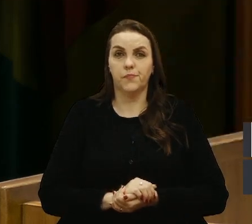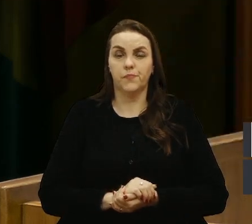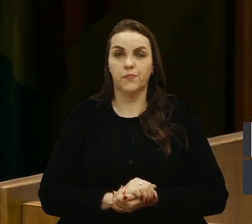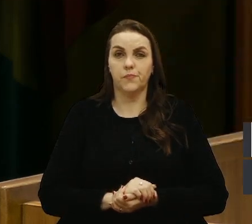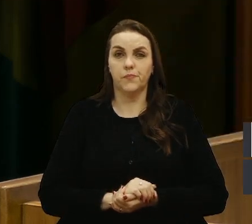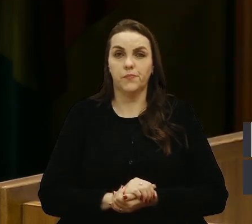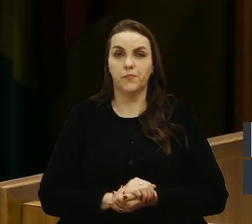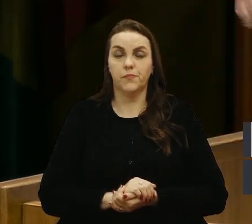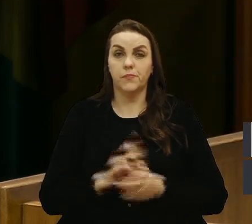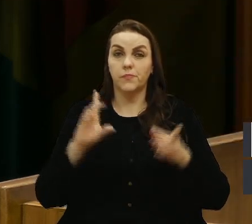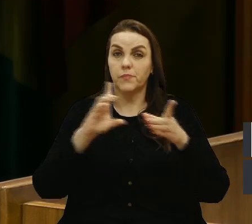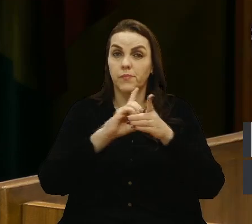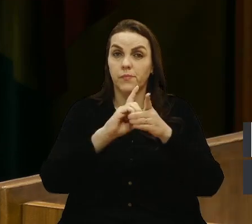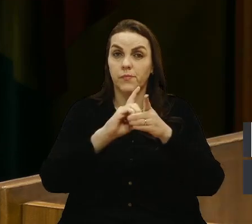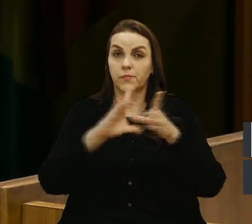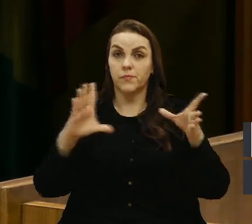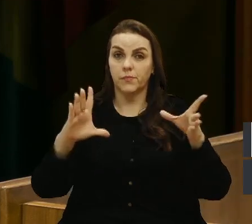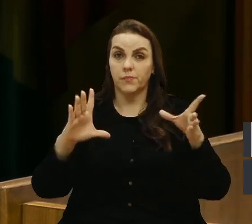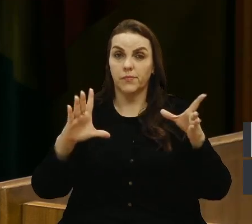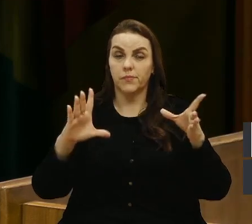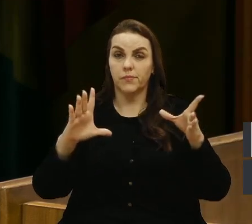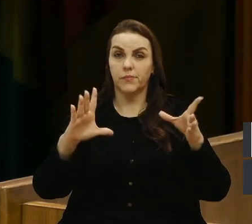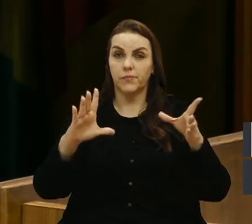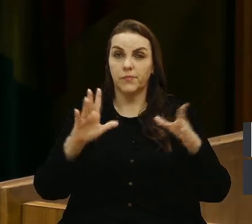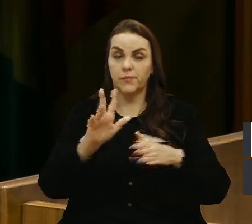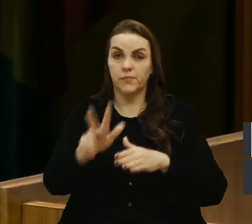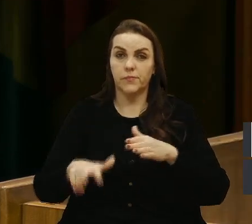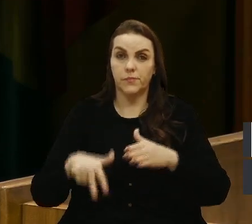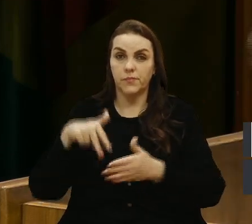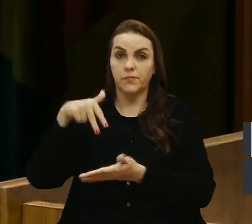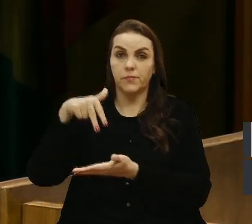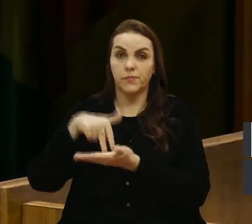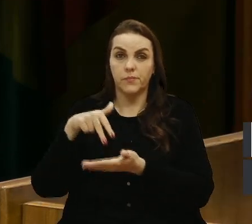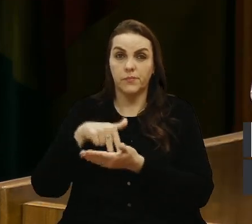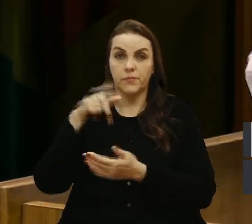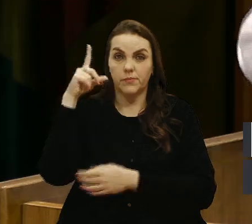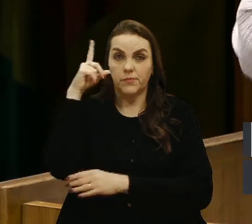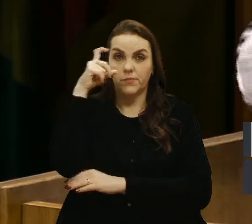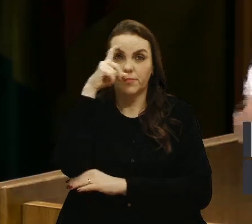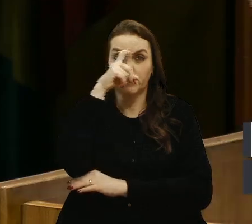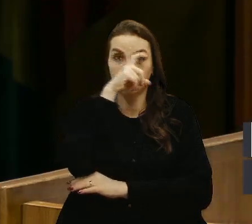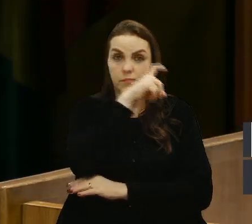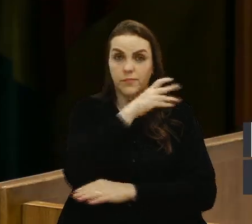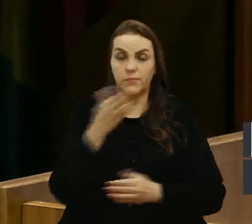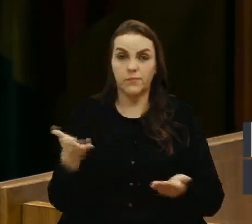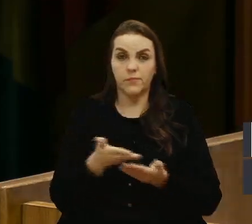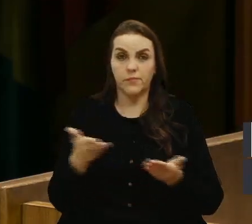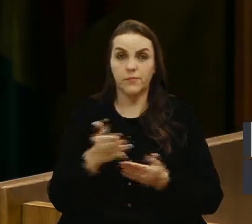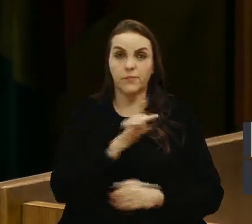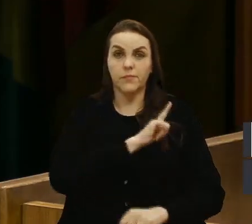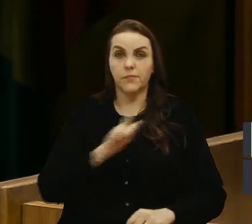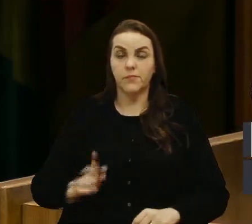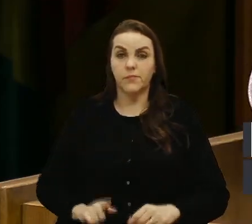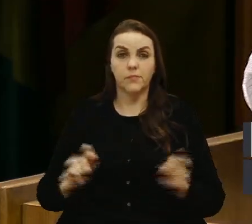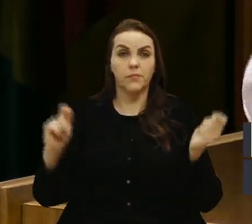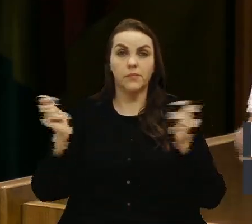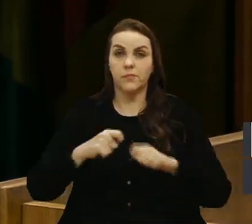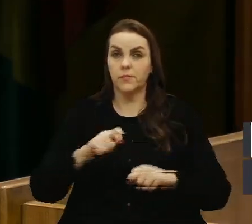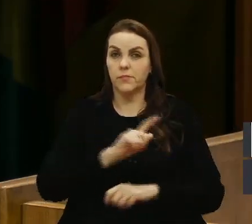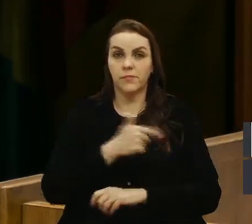A democracia nos colocou nessa sinuca de bico, com um governo